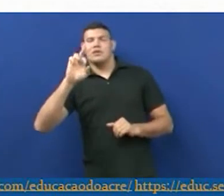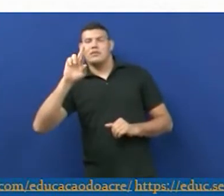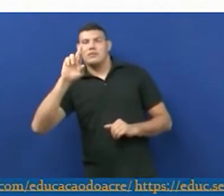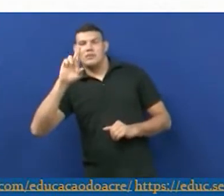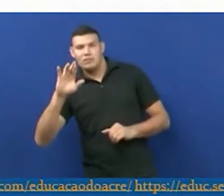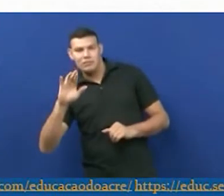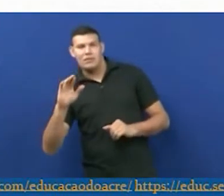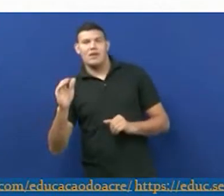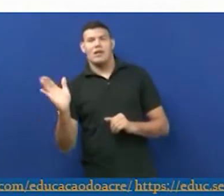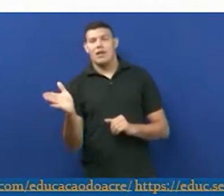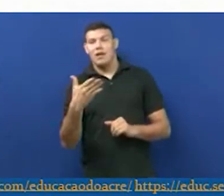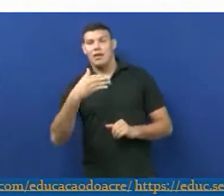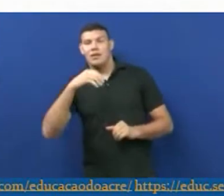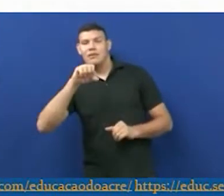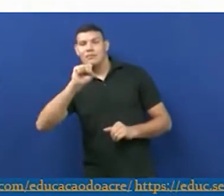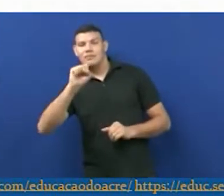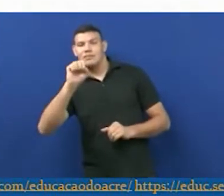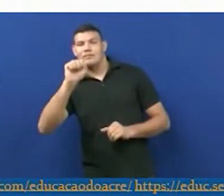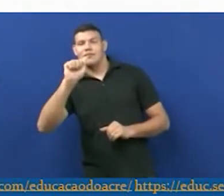Urano